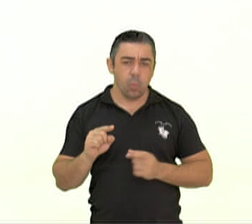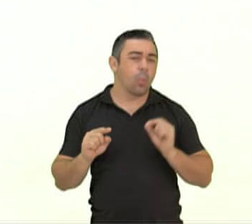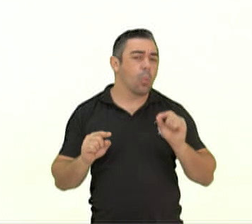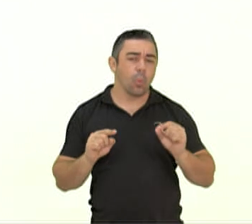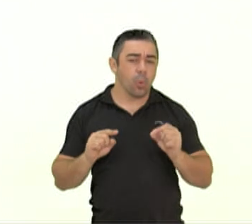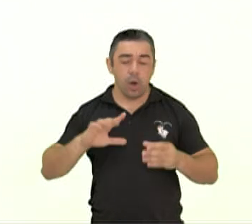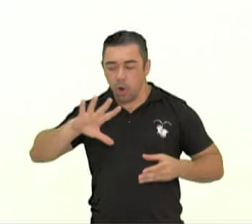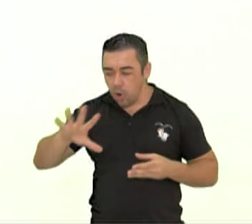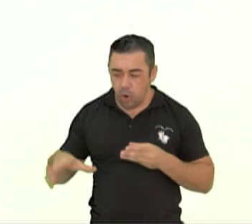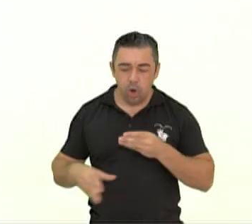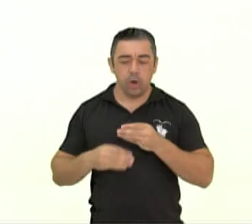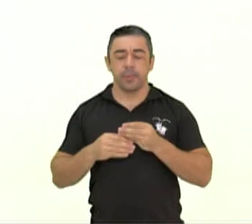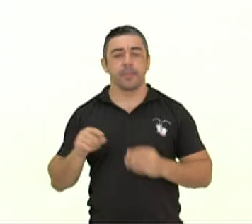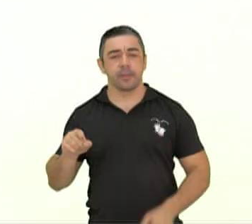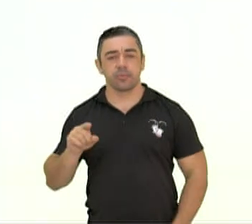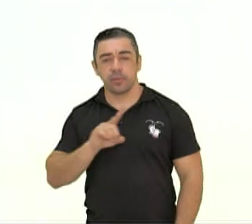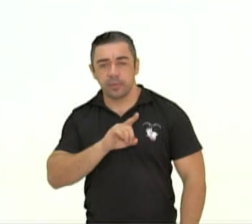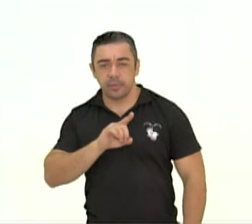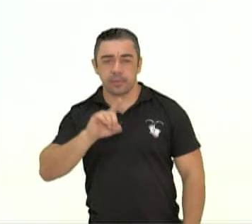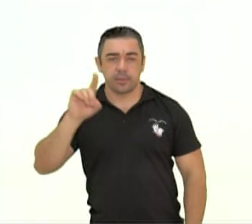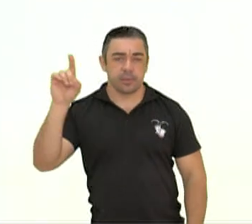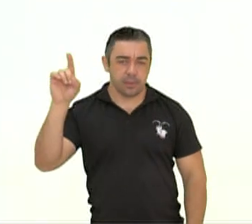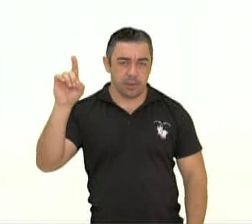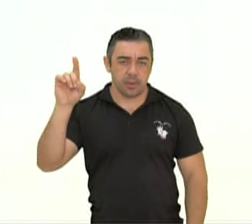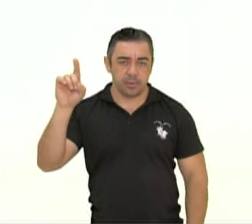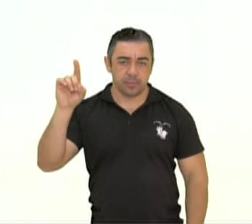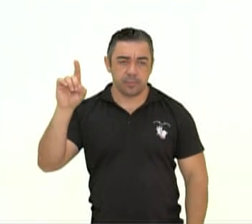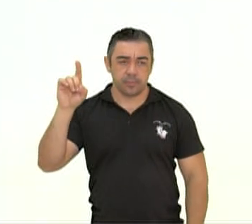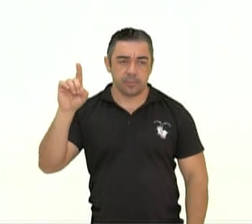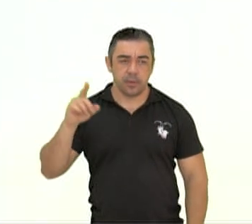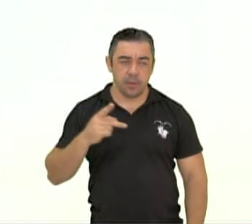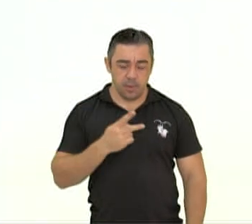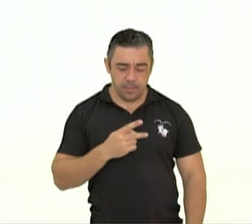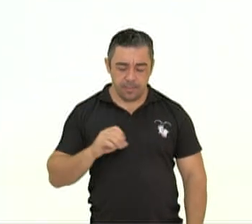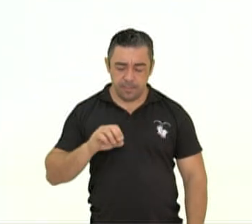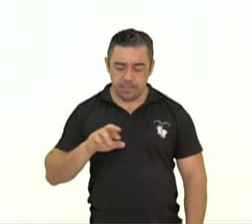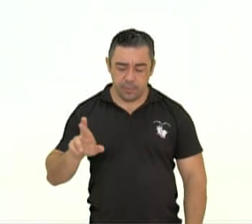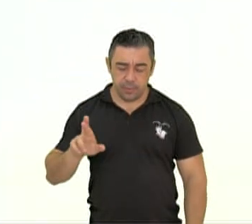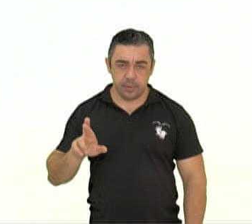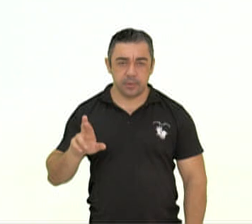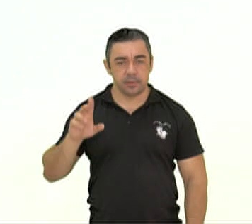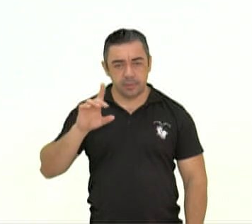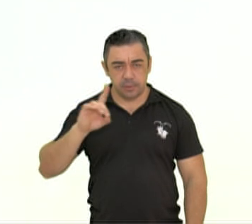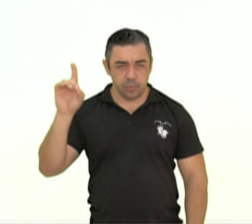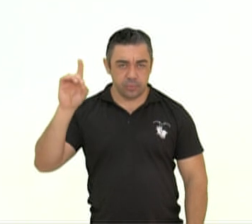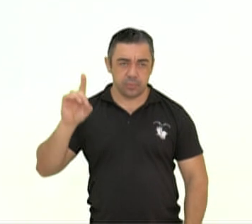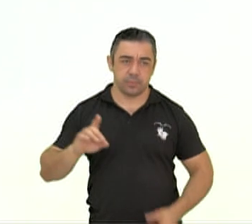sendo completado por uma preposição per mais o, ok? Por Deus.